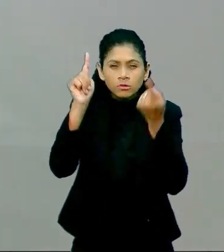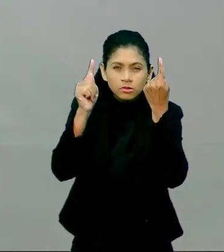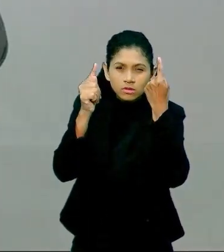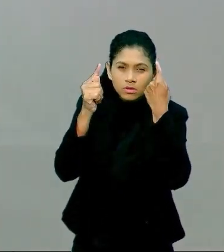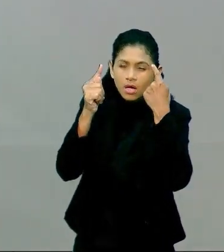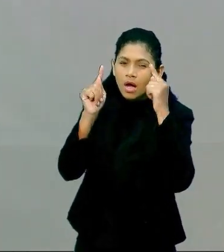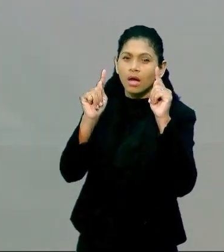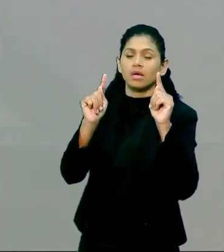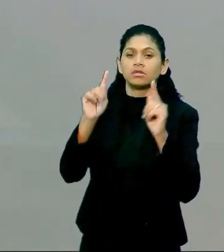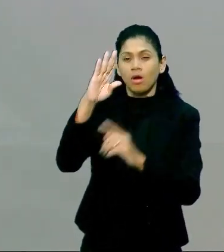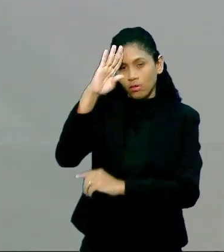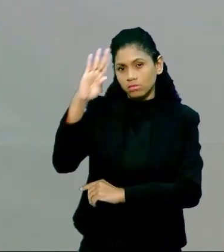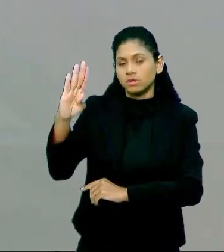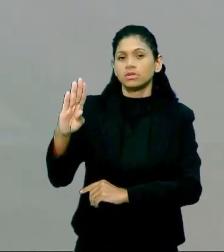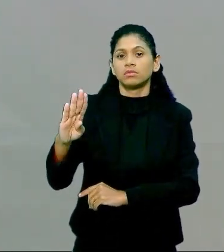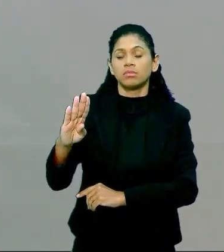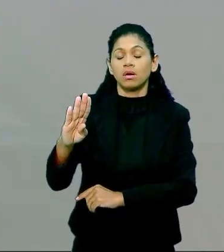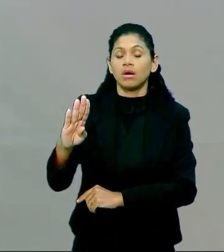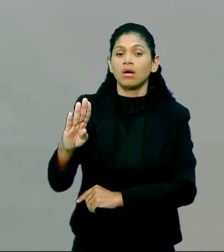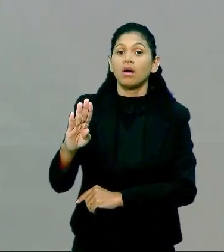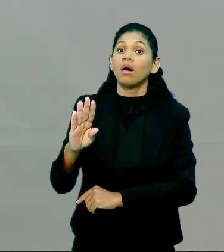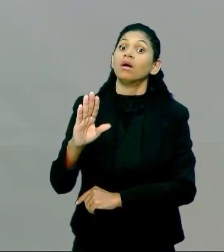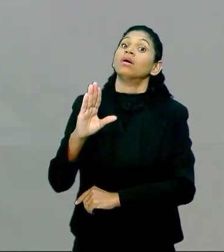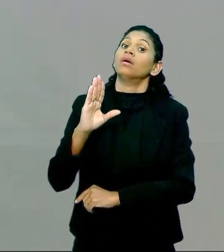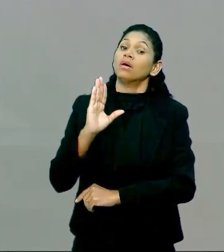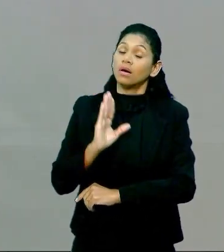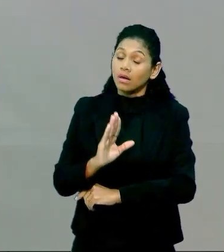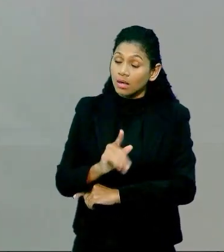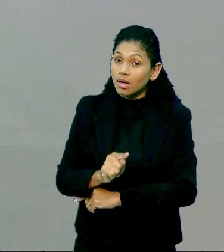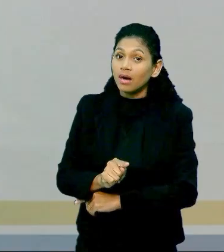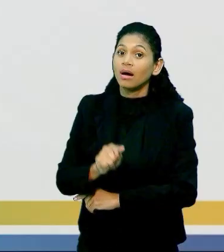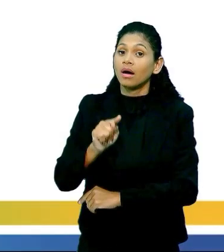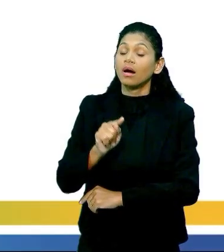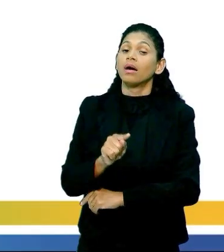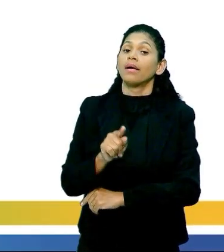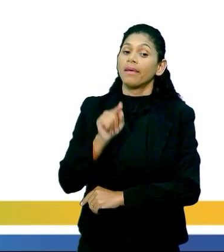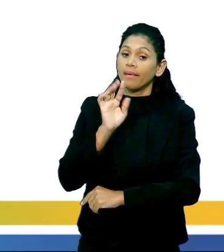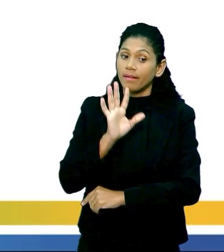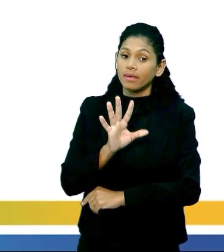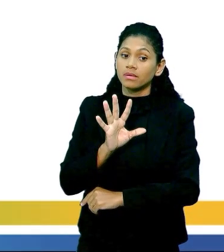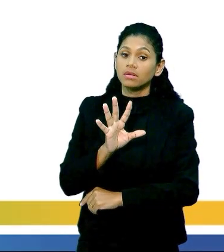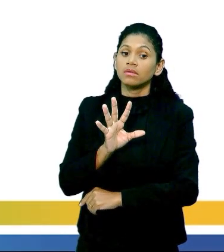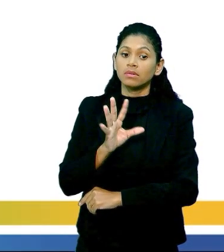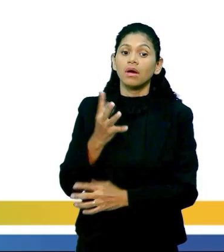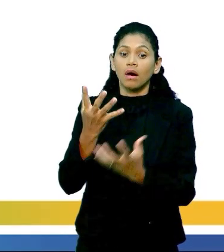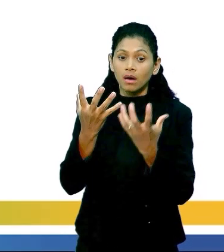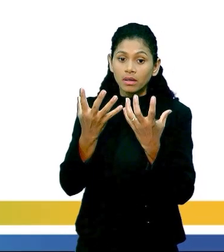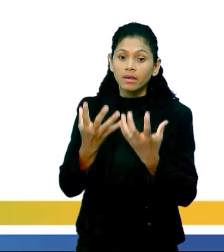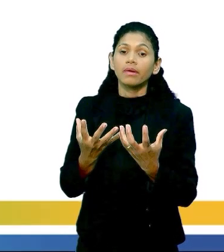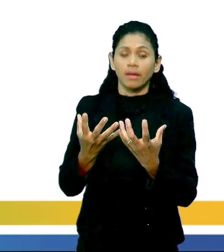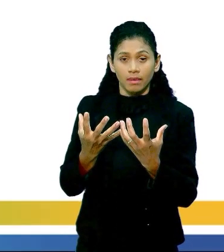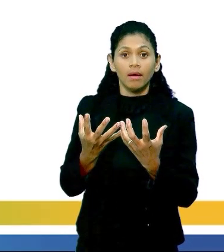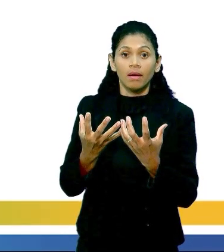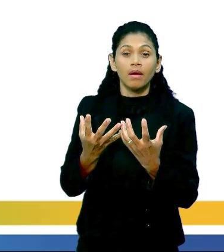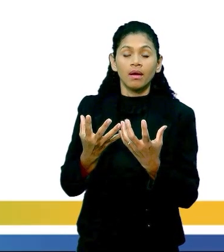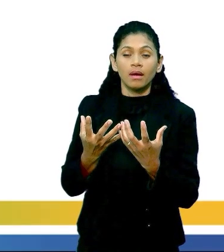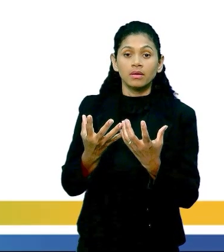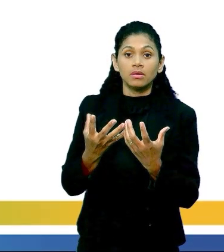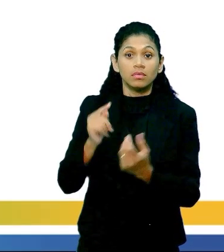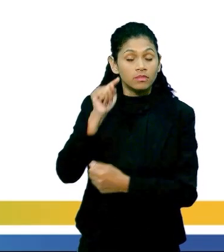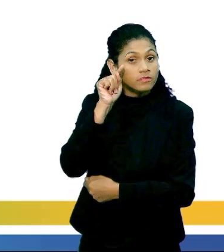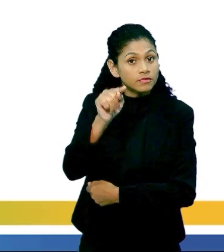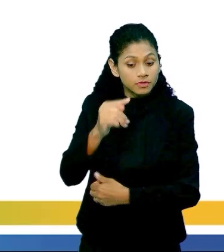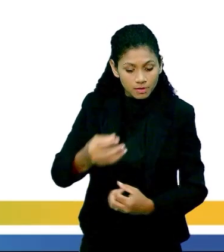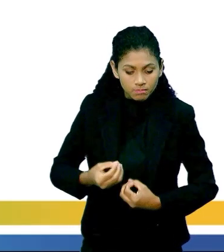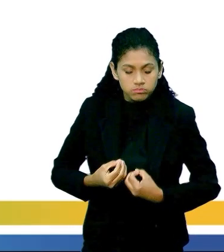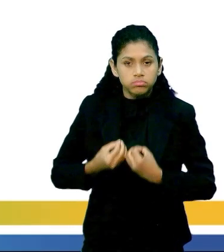se expresse. Então, temos aqui a dança espontânea, livre, leve, solta. Já temos o gabarito? Temos o gabarito. A alternativa D